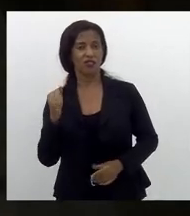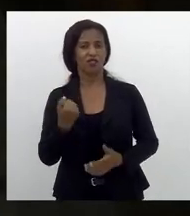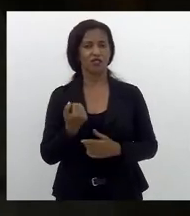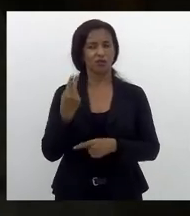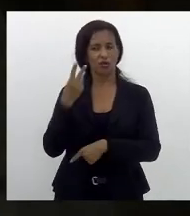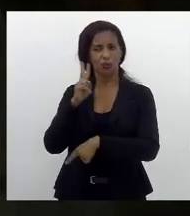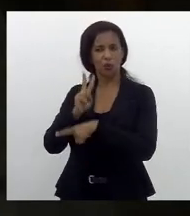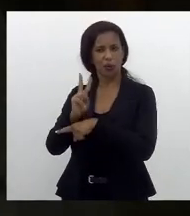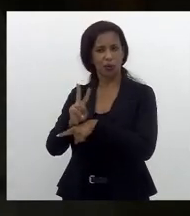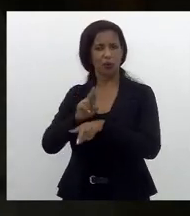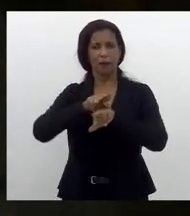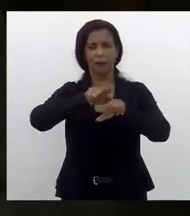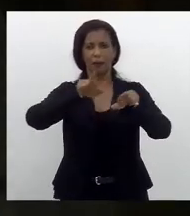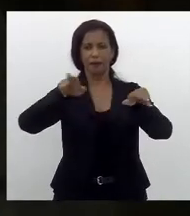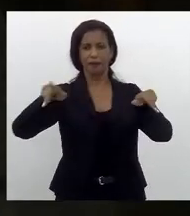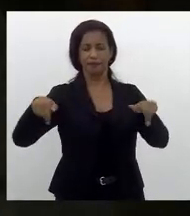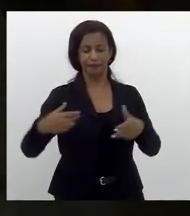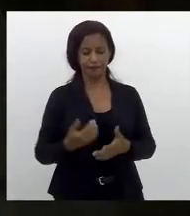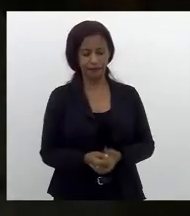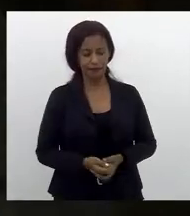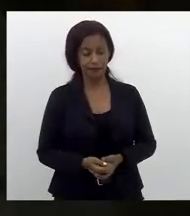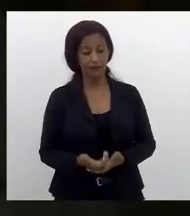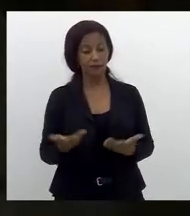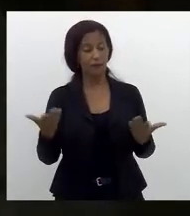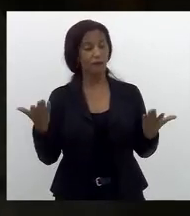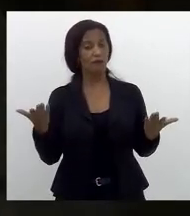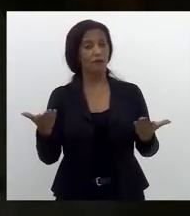diferentes matizes. Então,